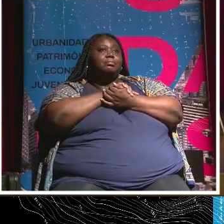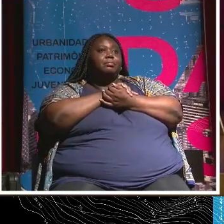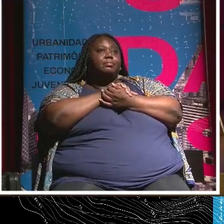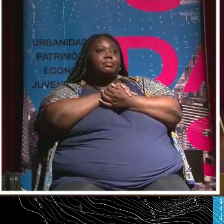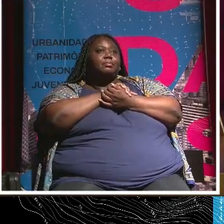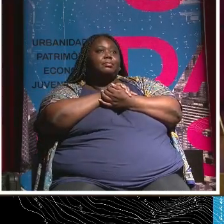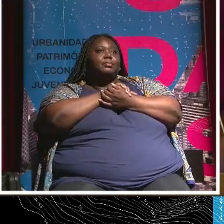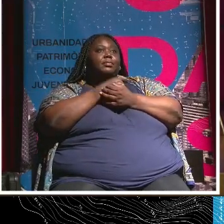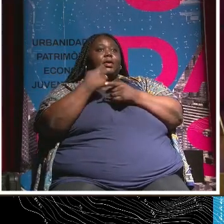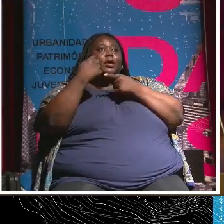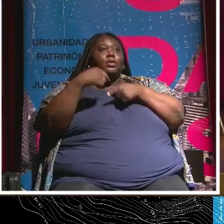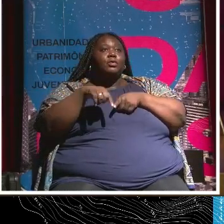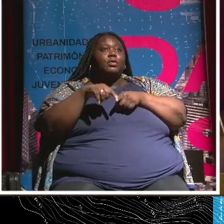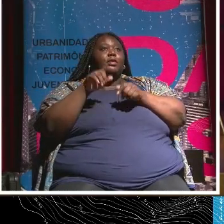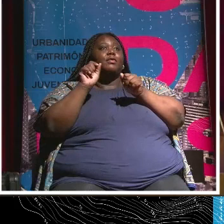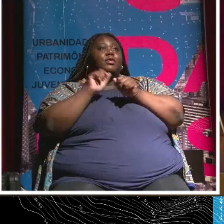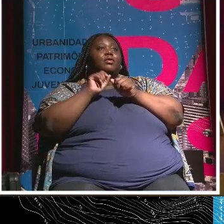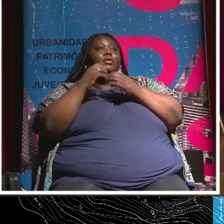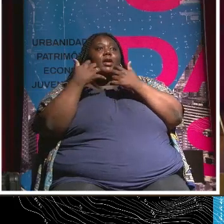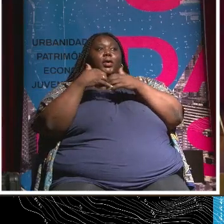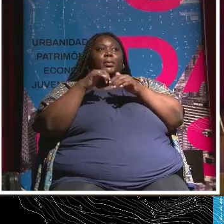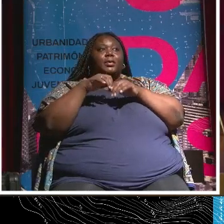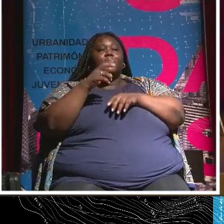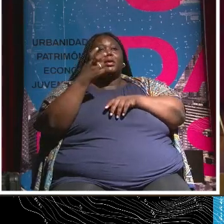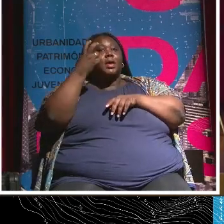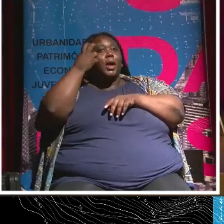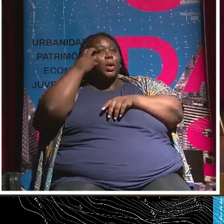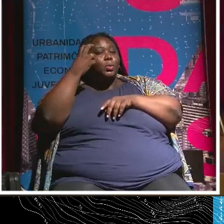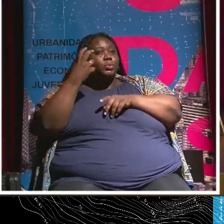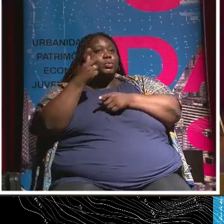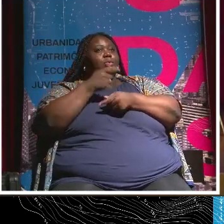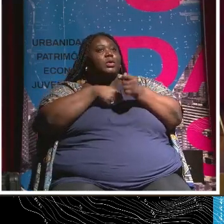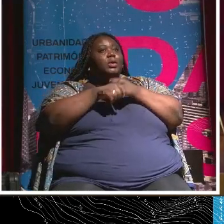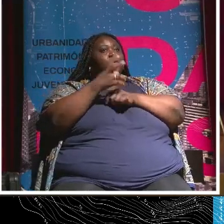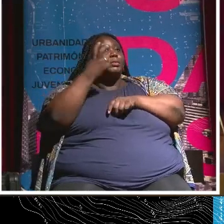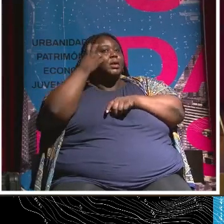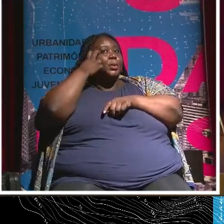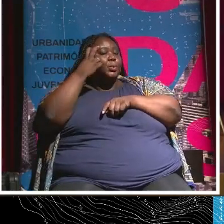nesse desafio de lidar com a complexidade da cultura, da economia